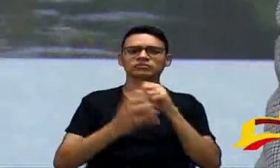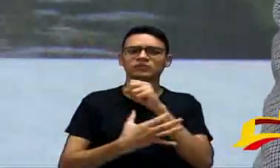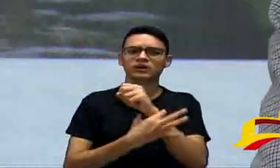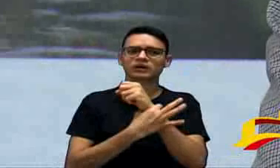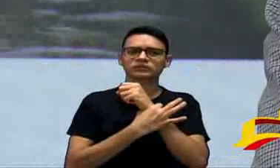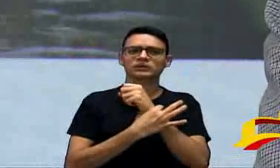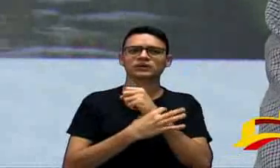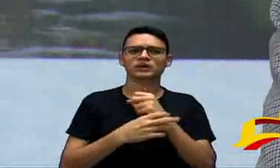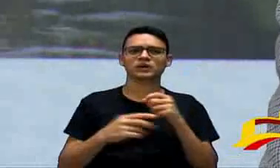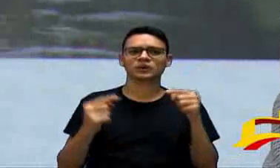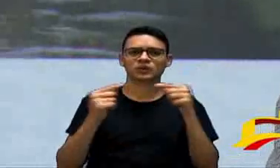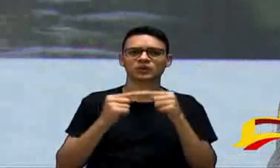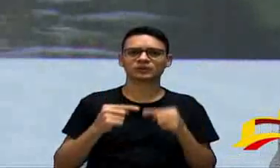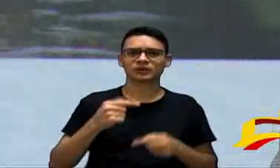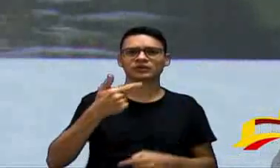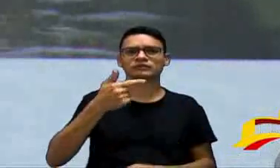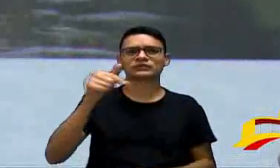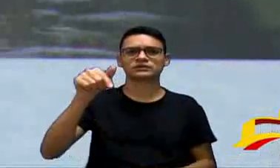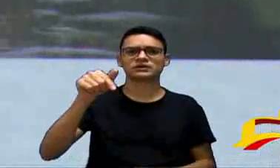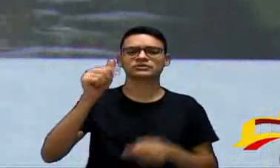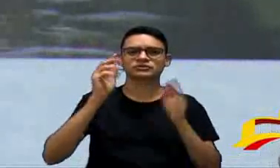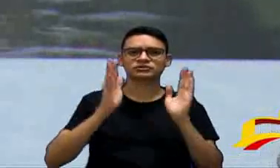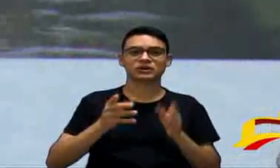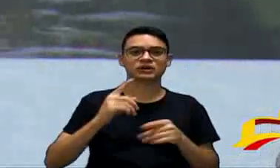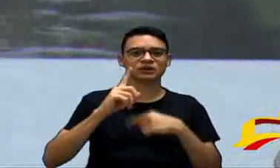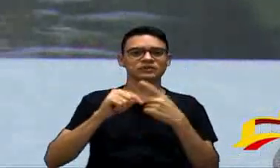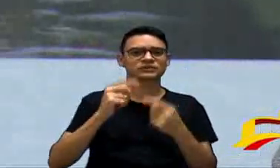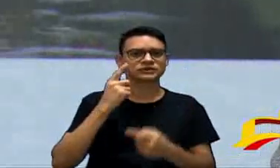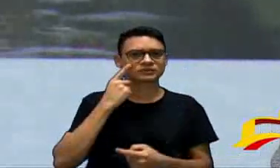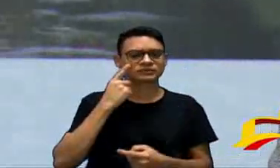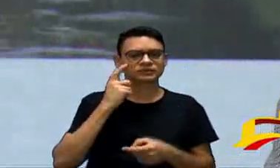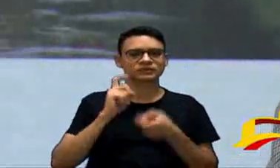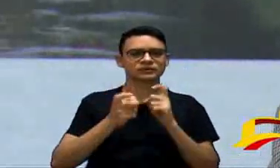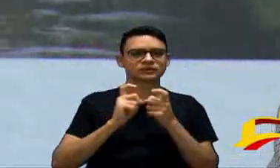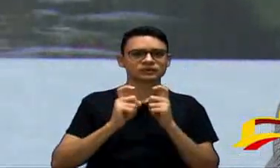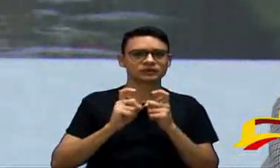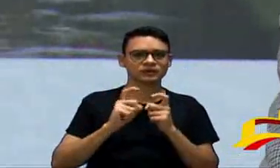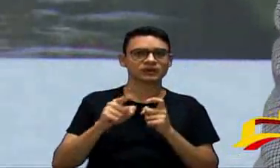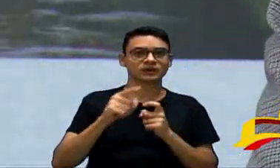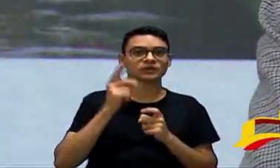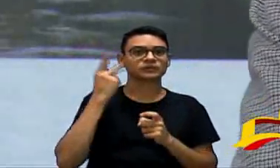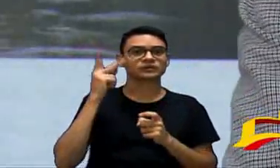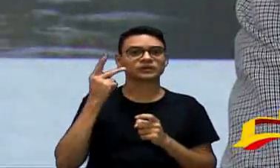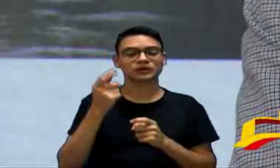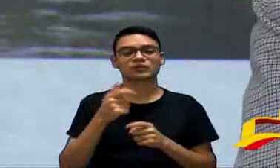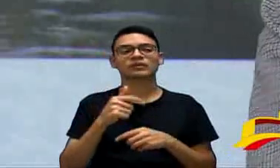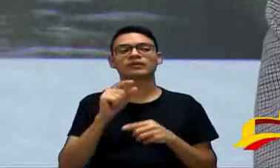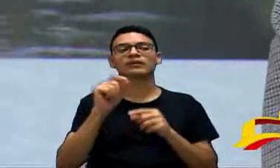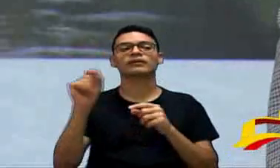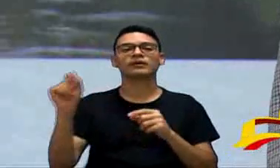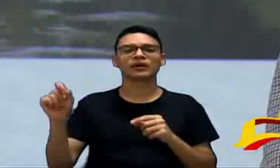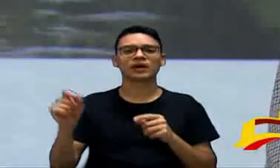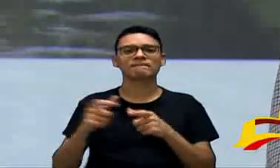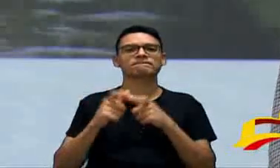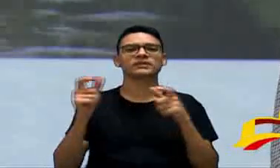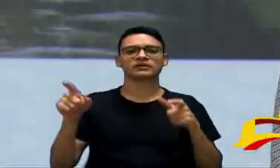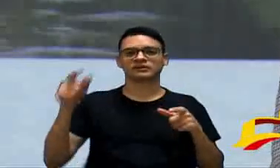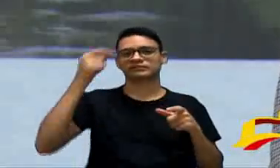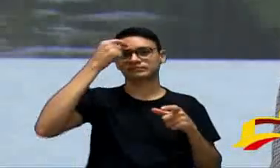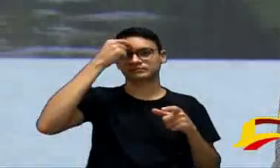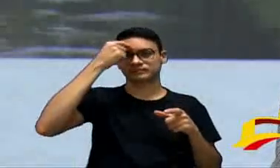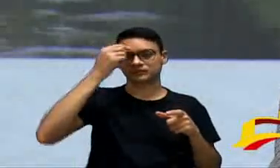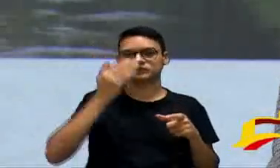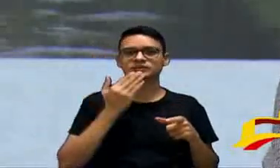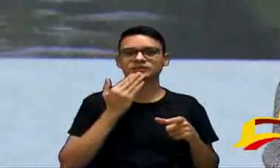27, e vou contar todas as sessões, quantos vereadores se manifestam com isso, a maioria do vereador Ítalo, que pediu ronda